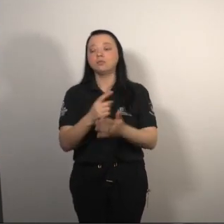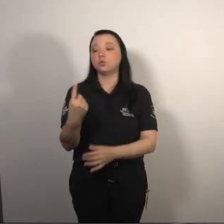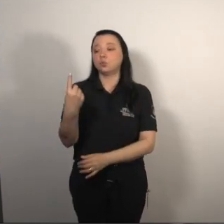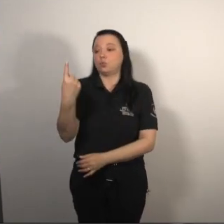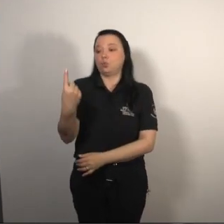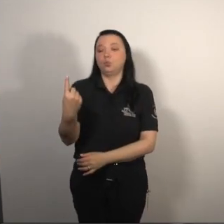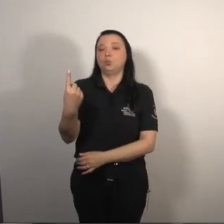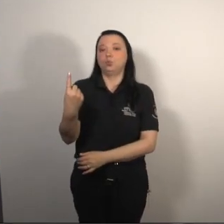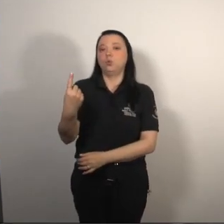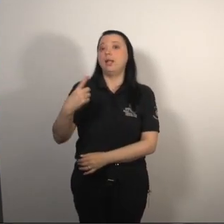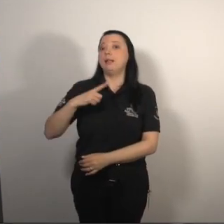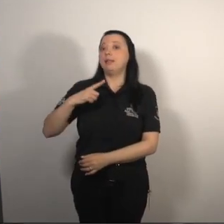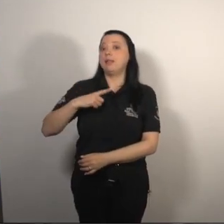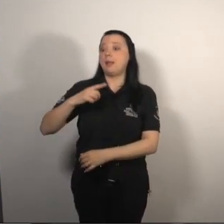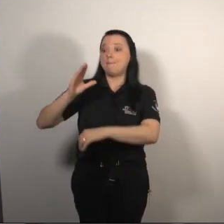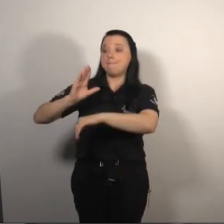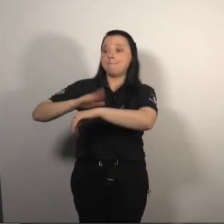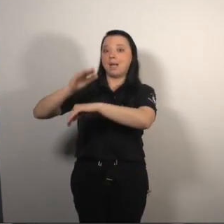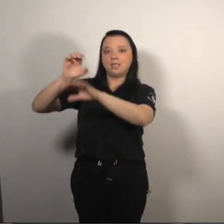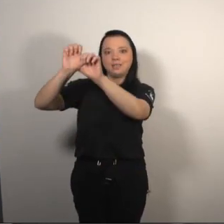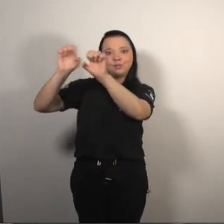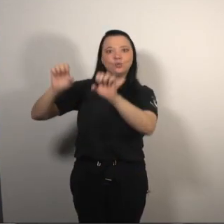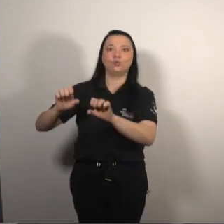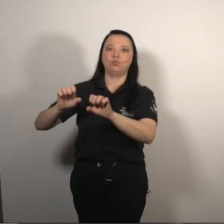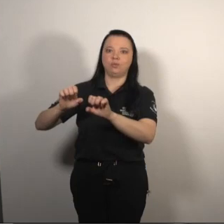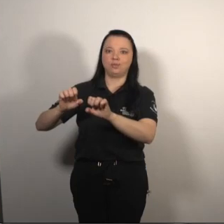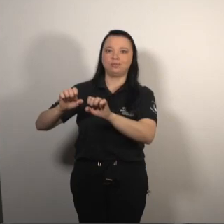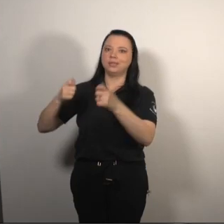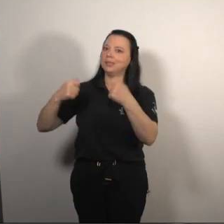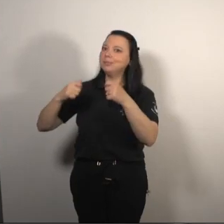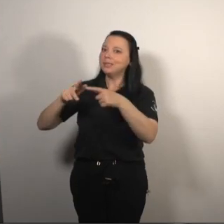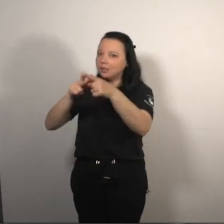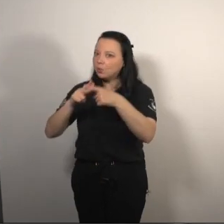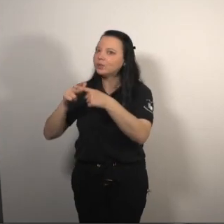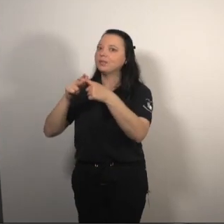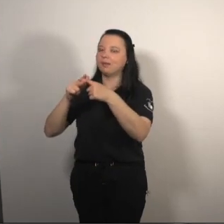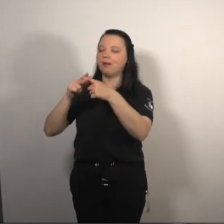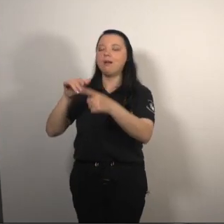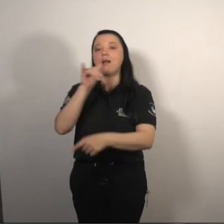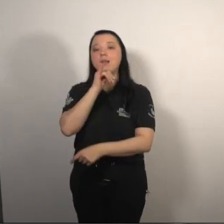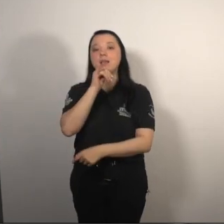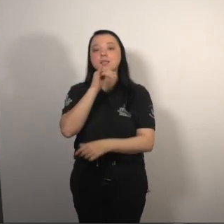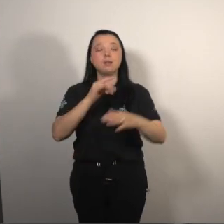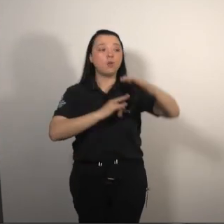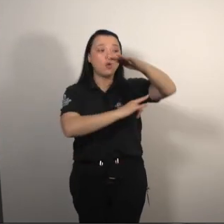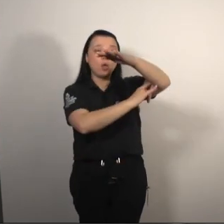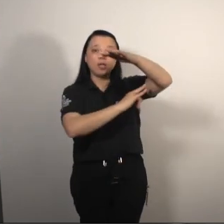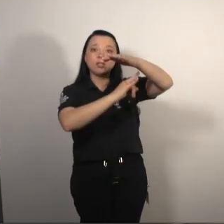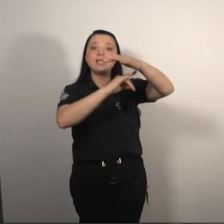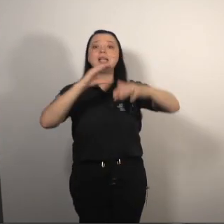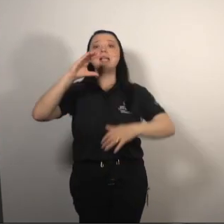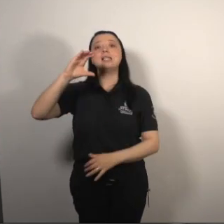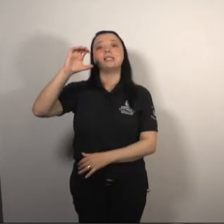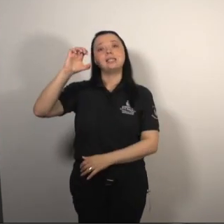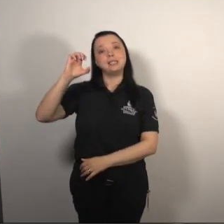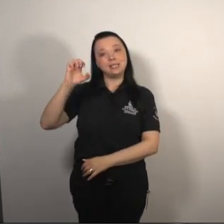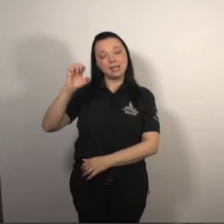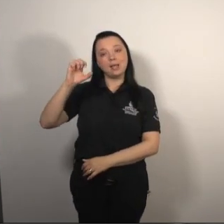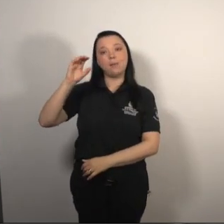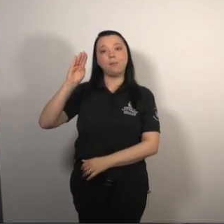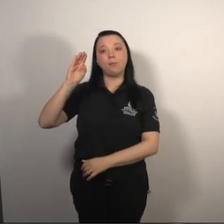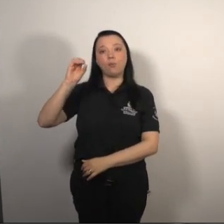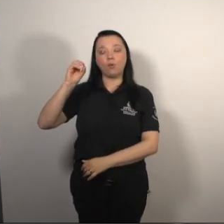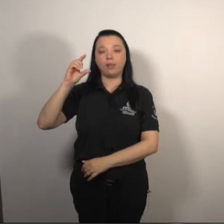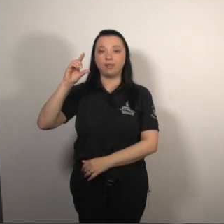tem mais unidades estruturais. Por exemplo, o Cebolinha tem mais de